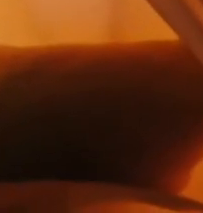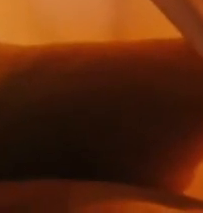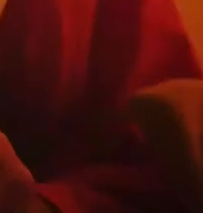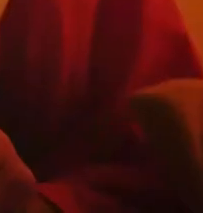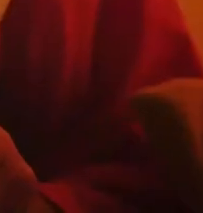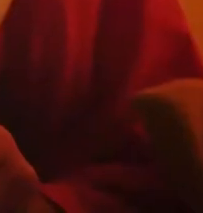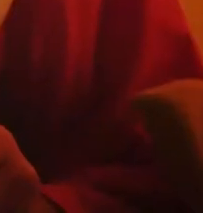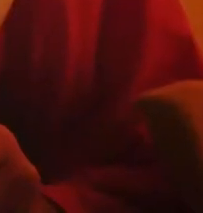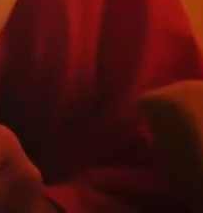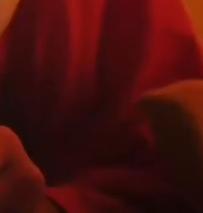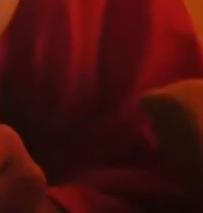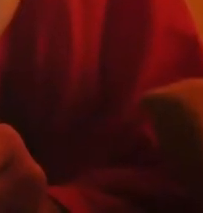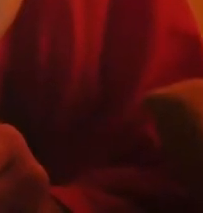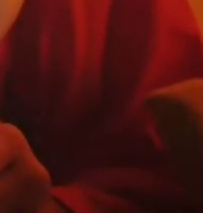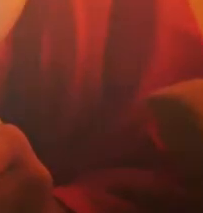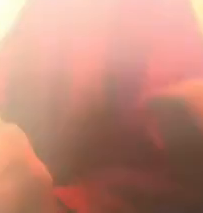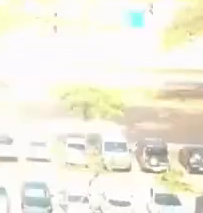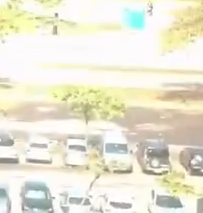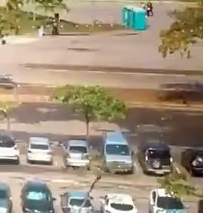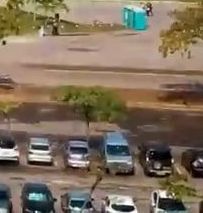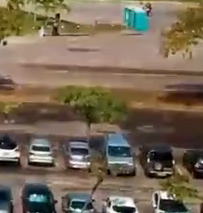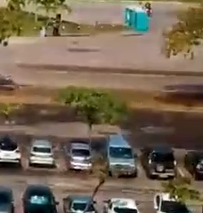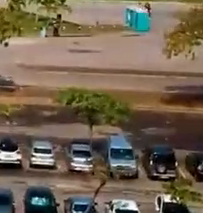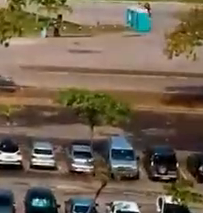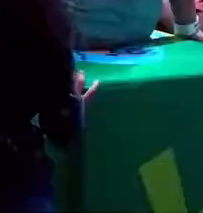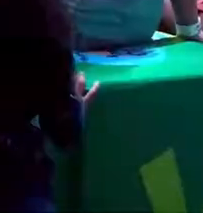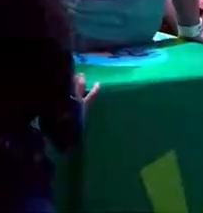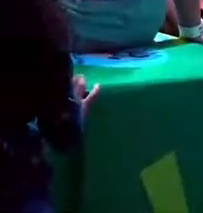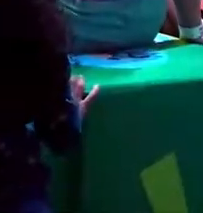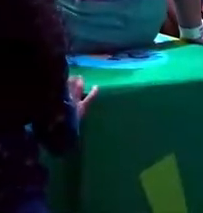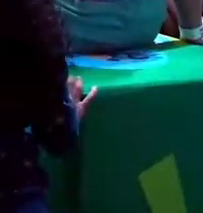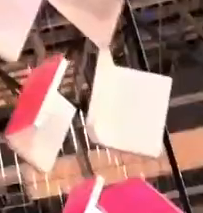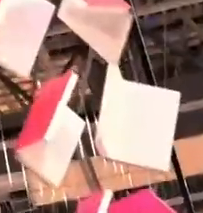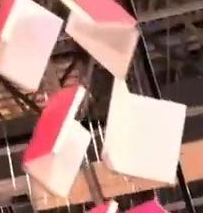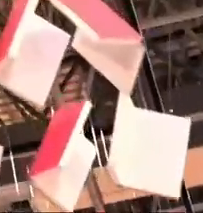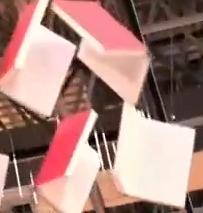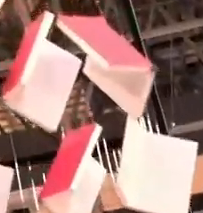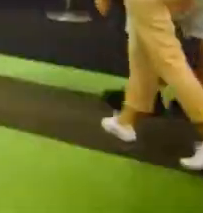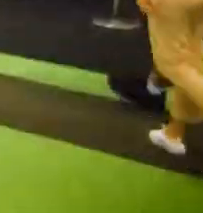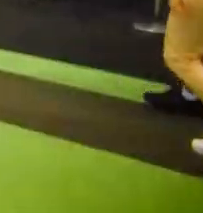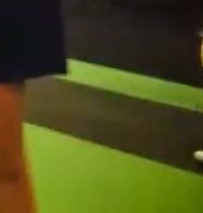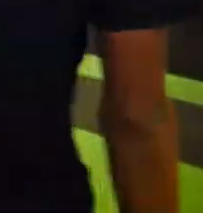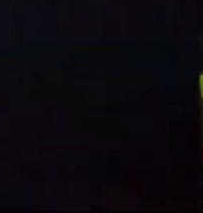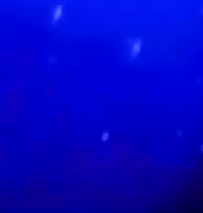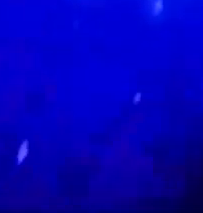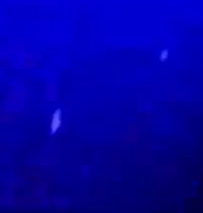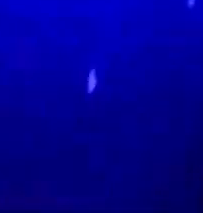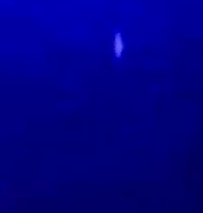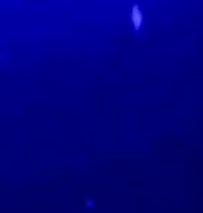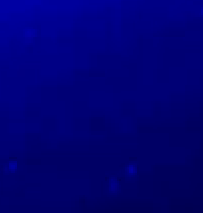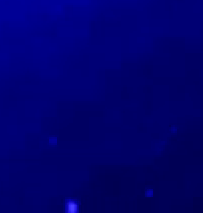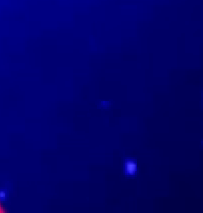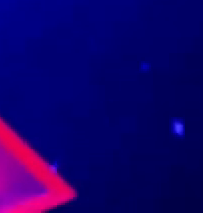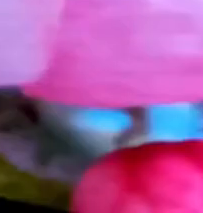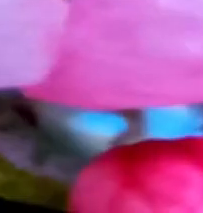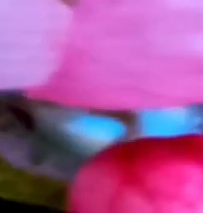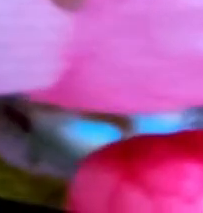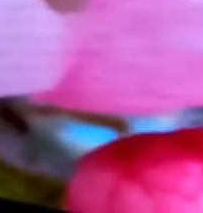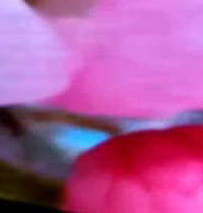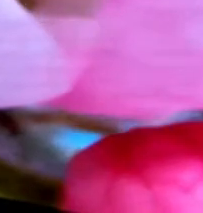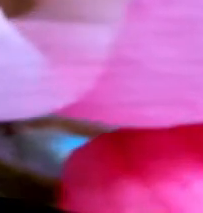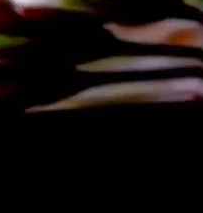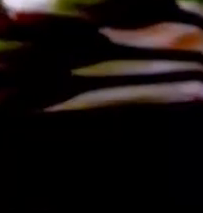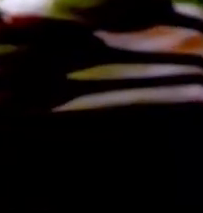diferentes de uma mesma aventura e esse Grande Encontro de narrativas e de momentos inesquecíveis está chegando